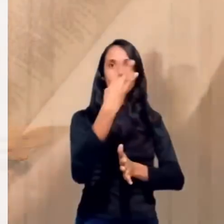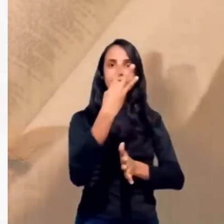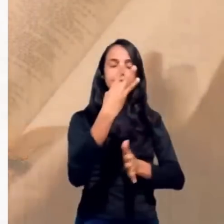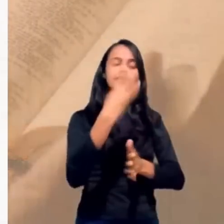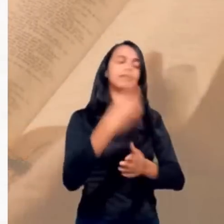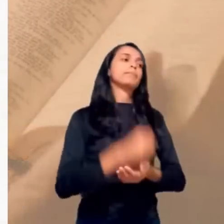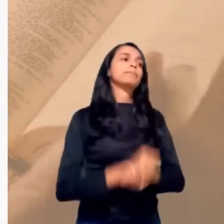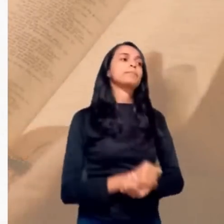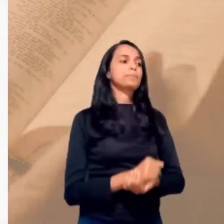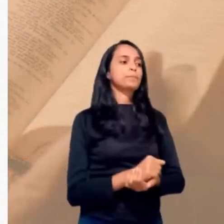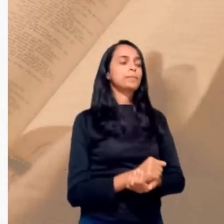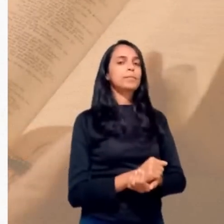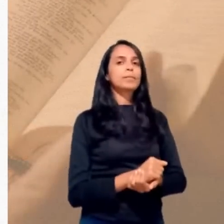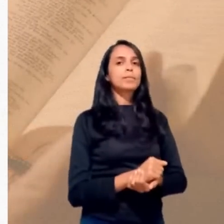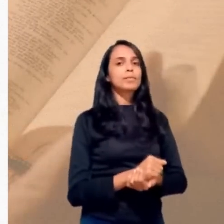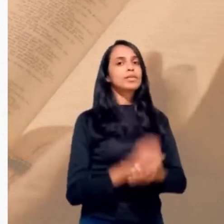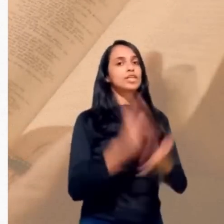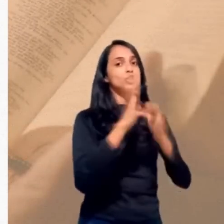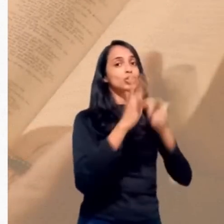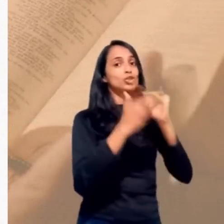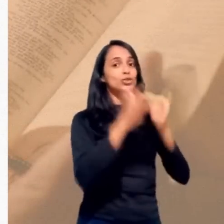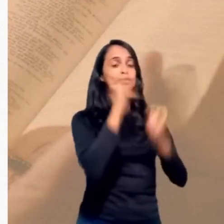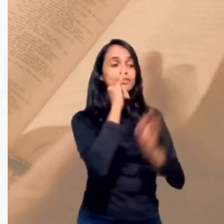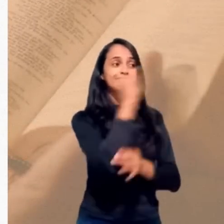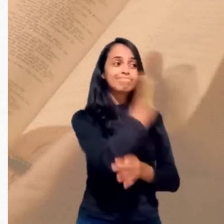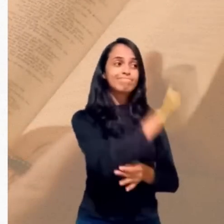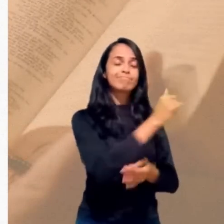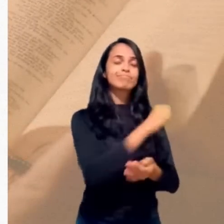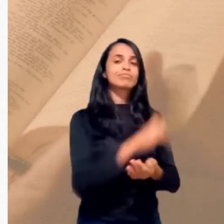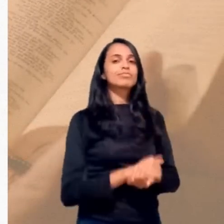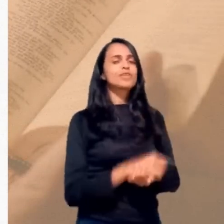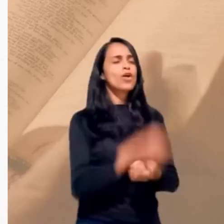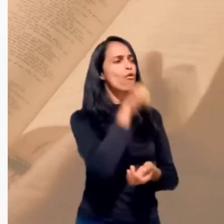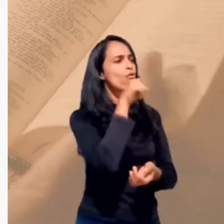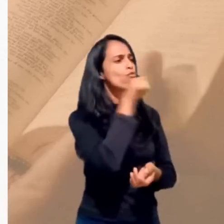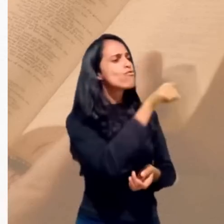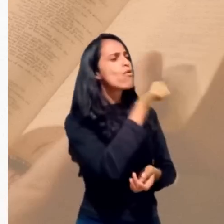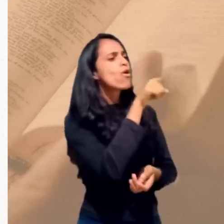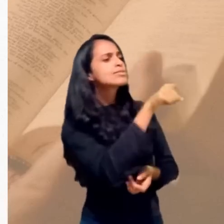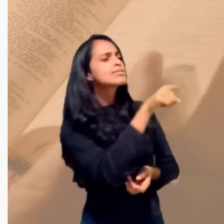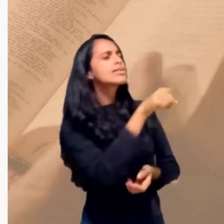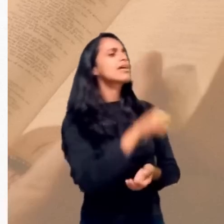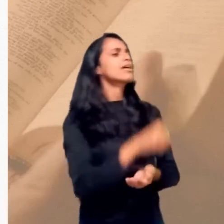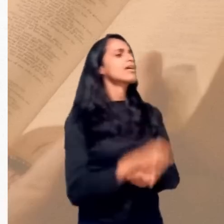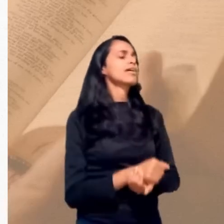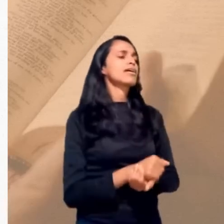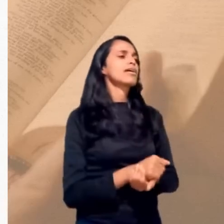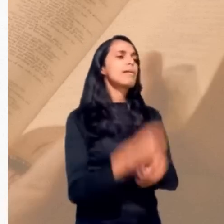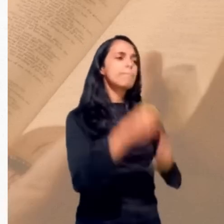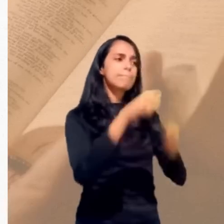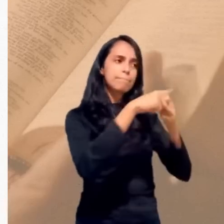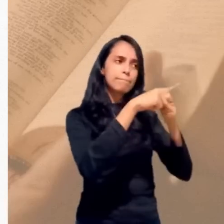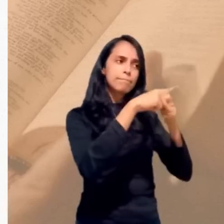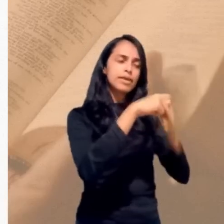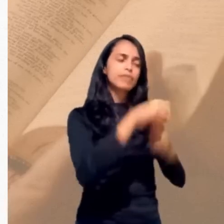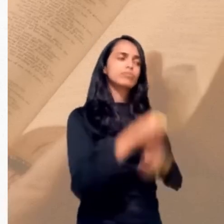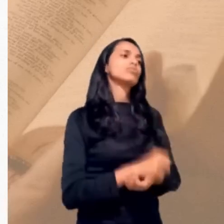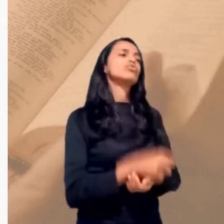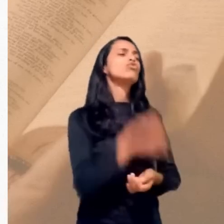Disse-lhe terceira vez: Simão, filho de Jonas,